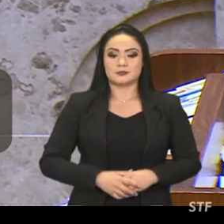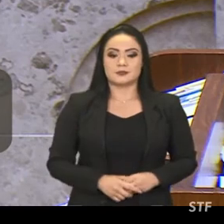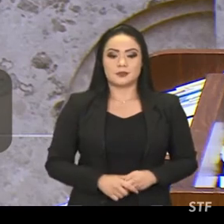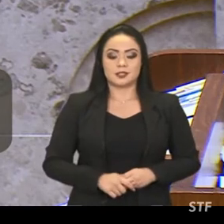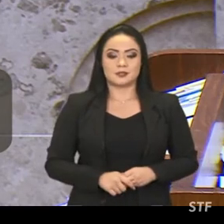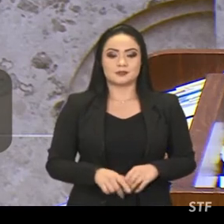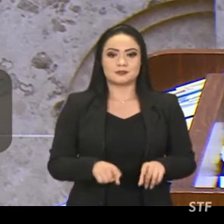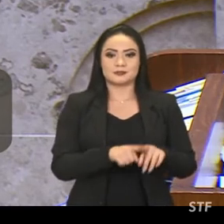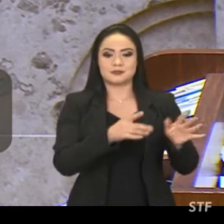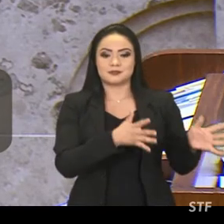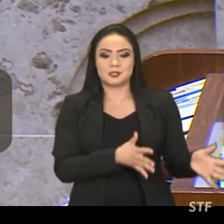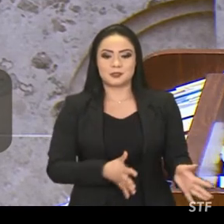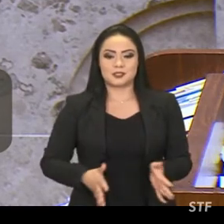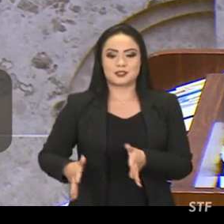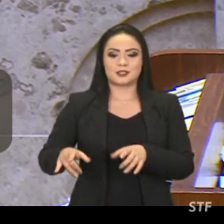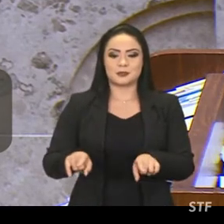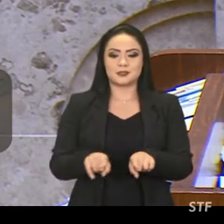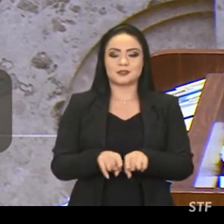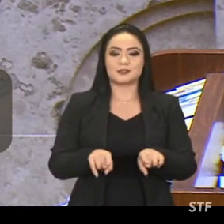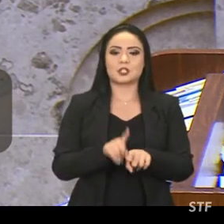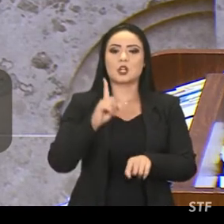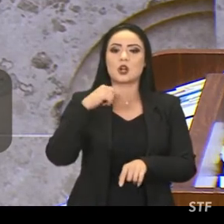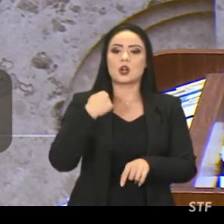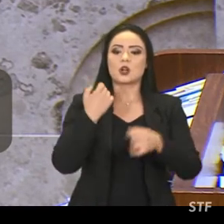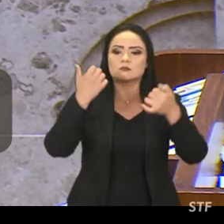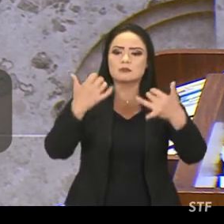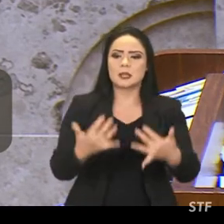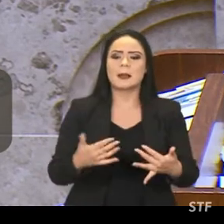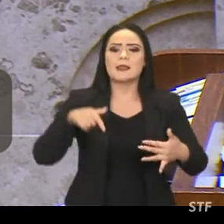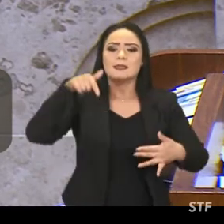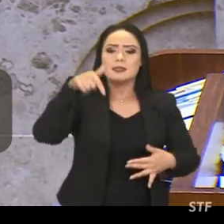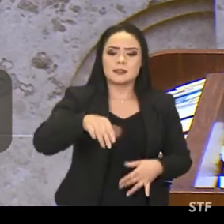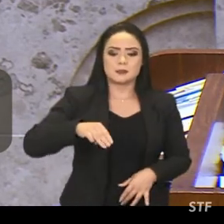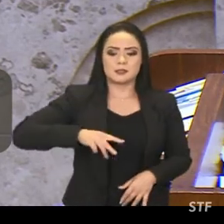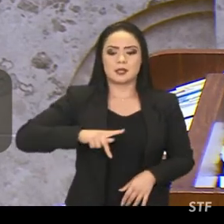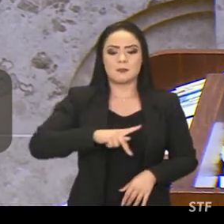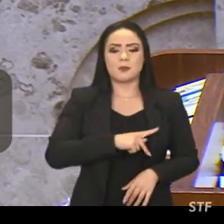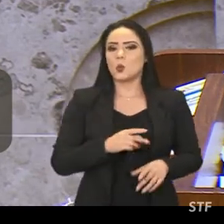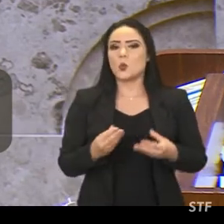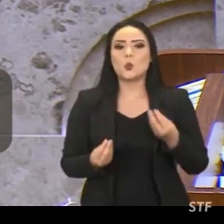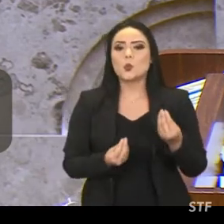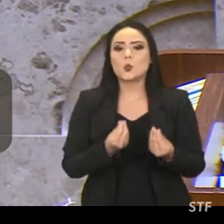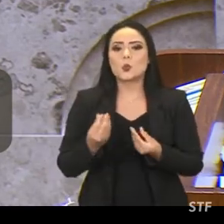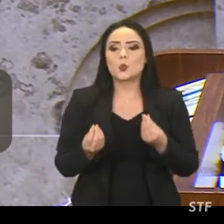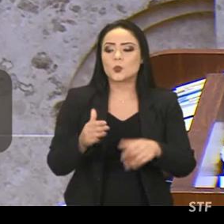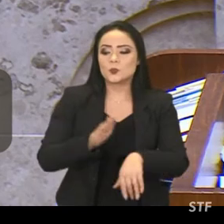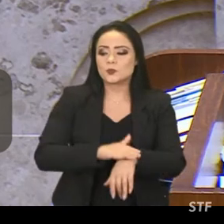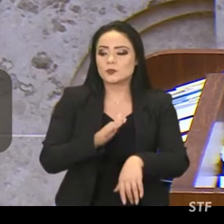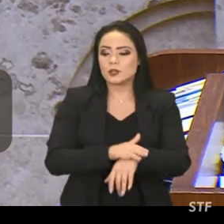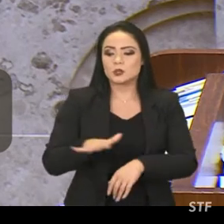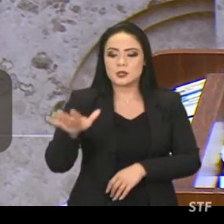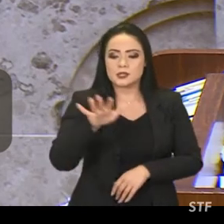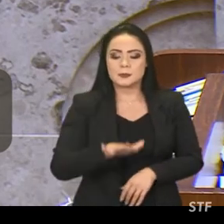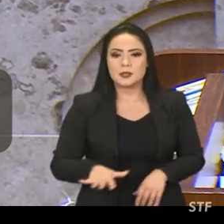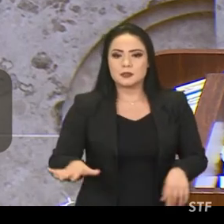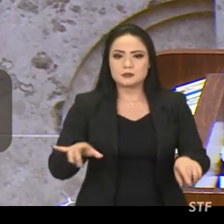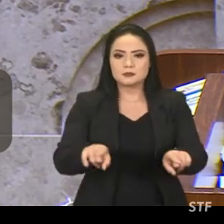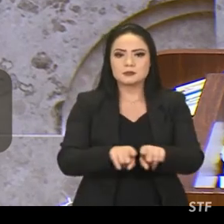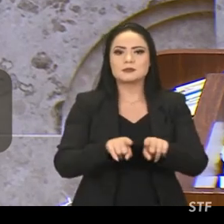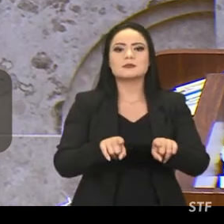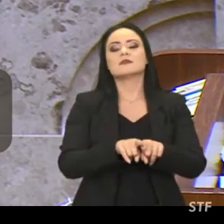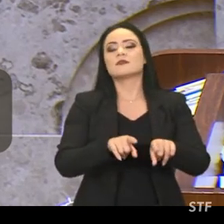contas, nós encontramos nesse Ministério Público um celeiro uma matriz de